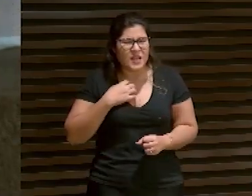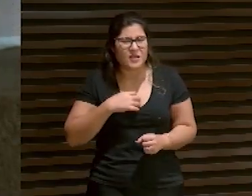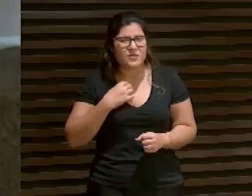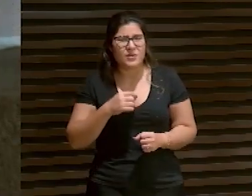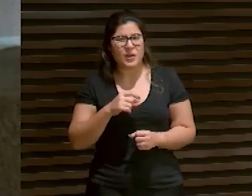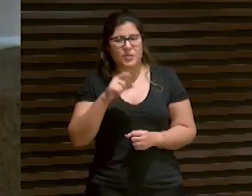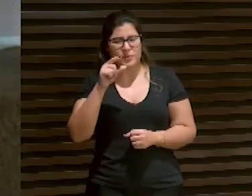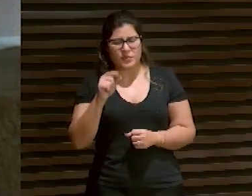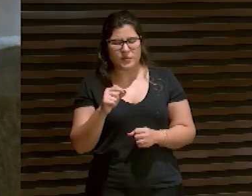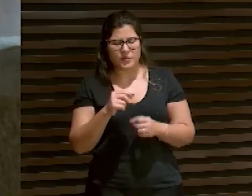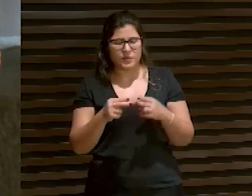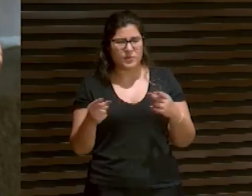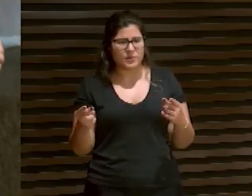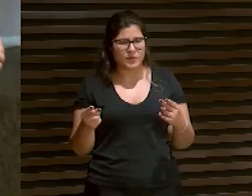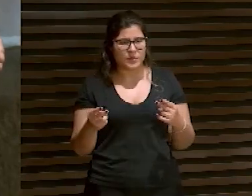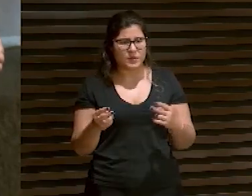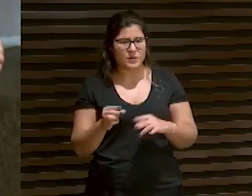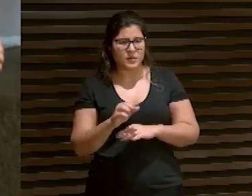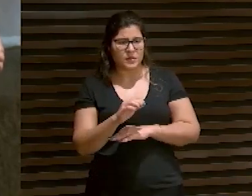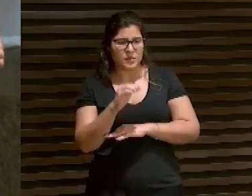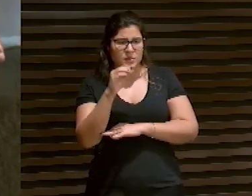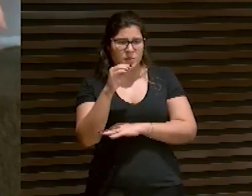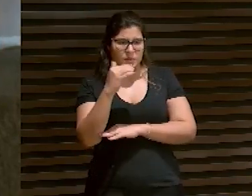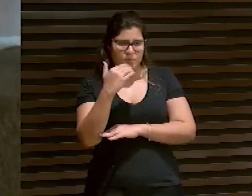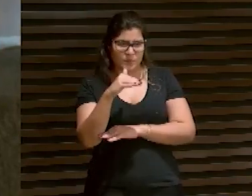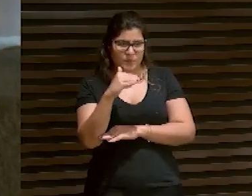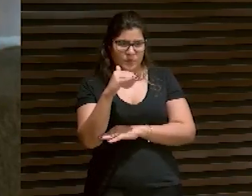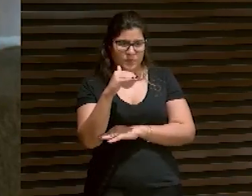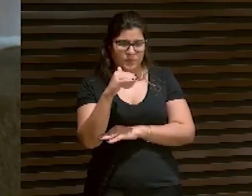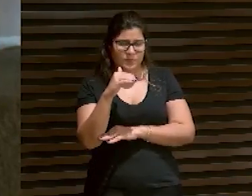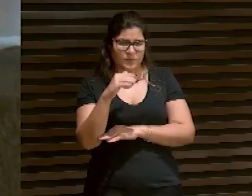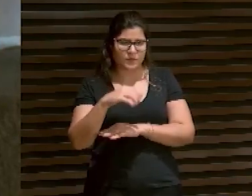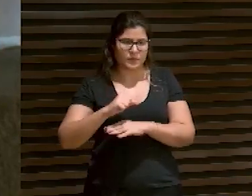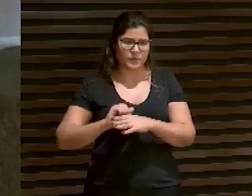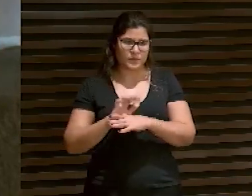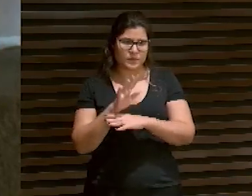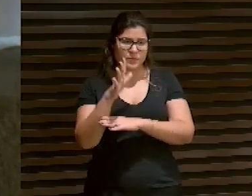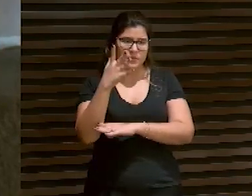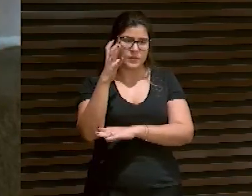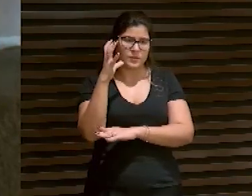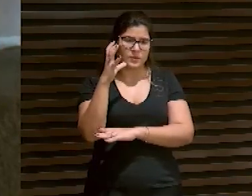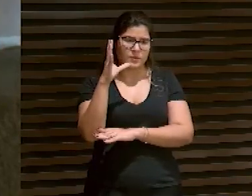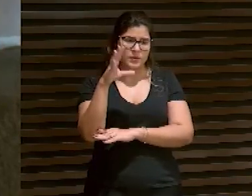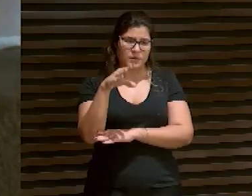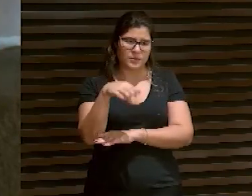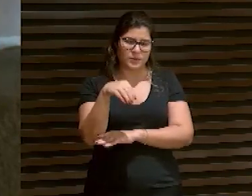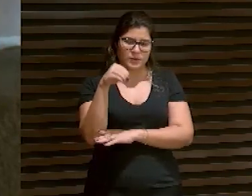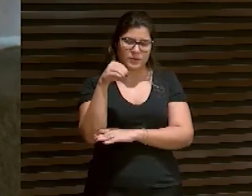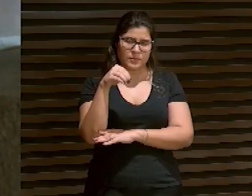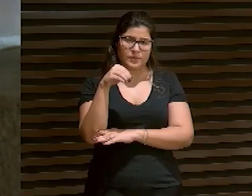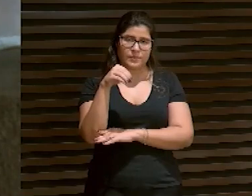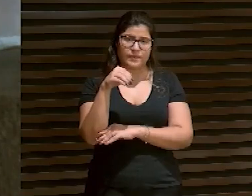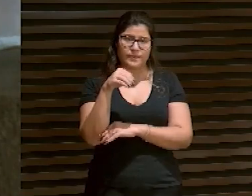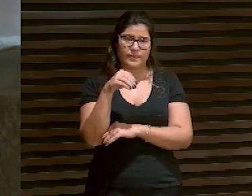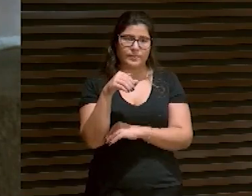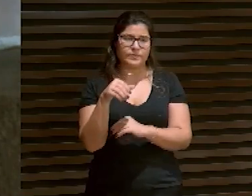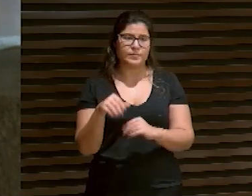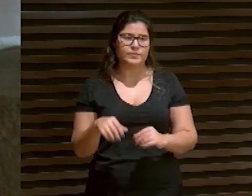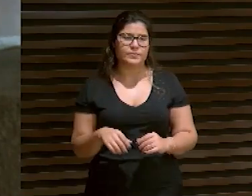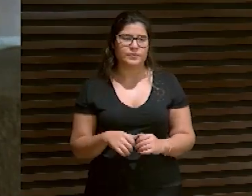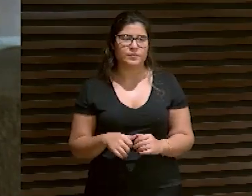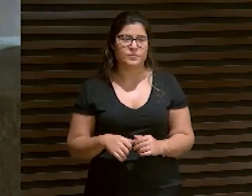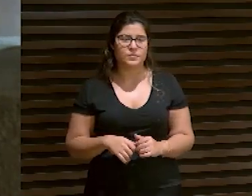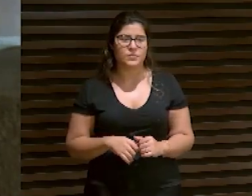você não plantou, você não cuidou, você não teve tempo de conhecê-la direito, porque uma noite ela nasceu, no outro